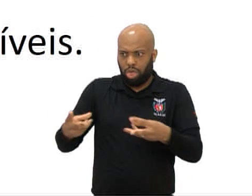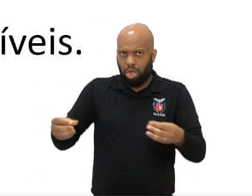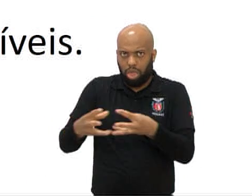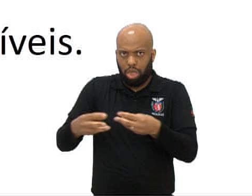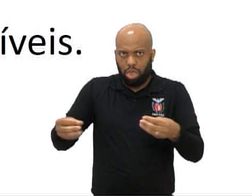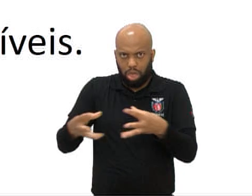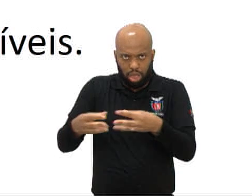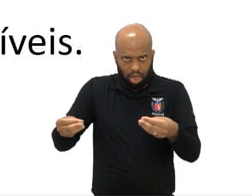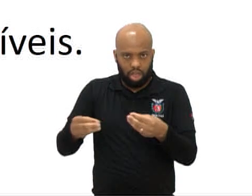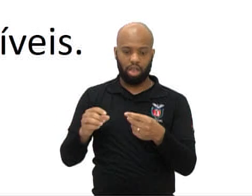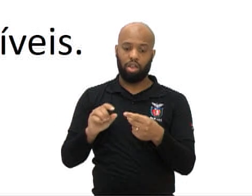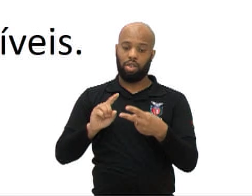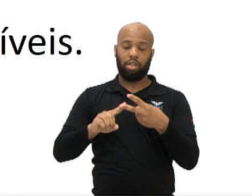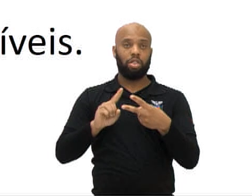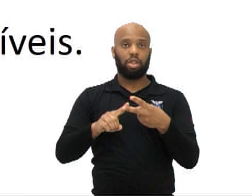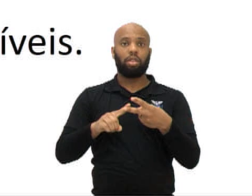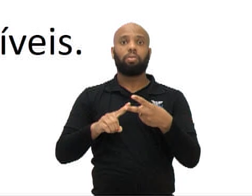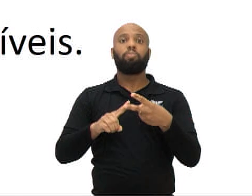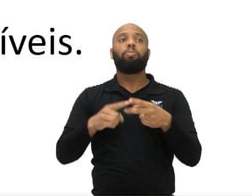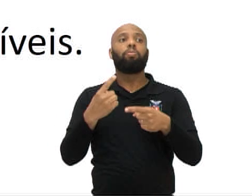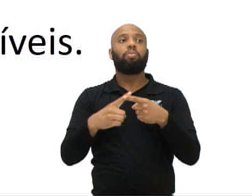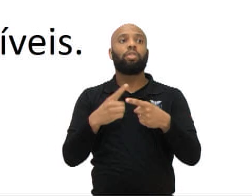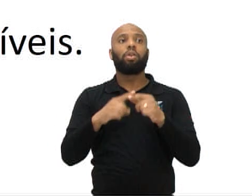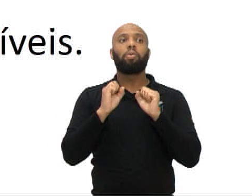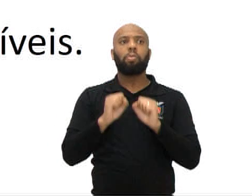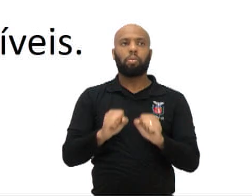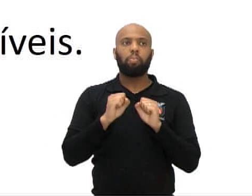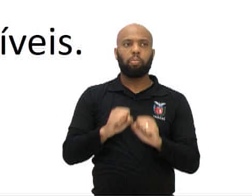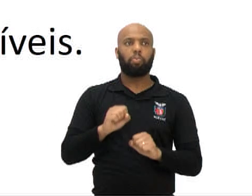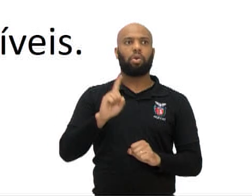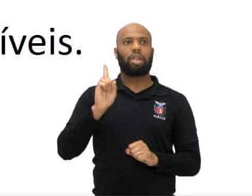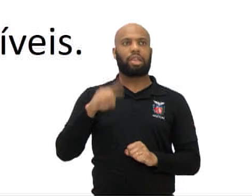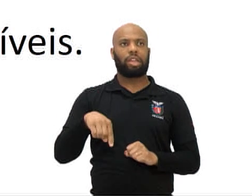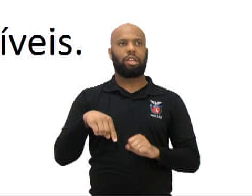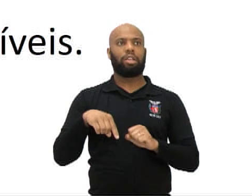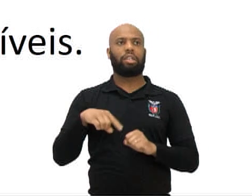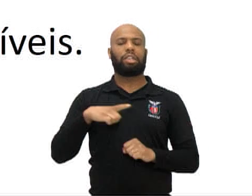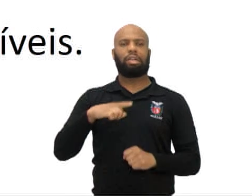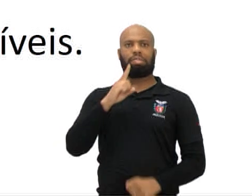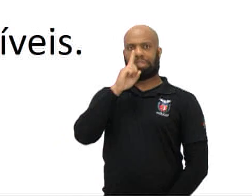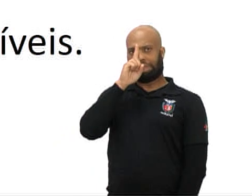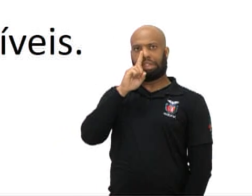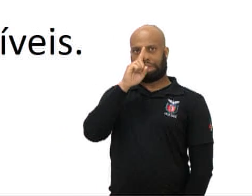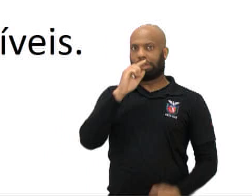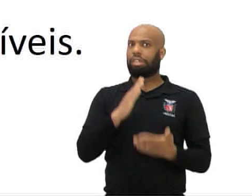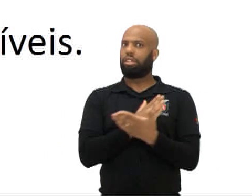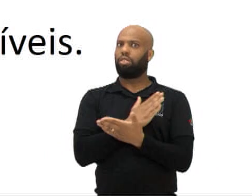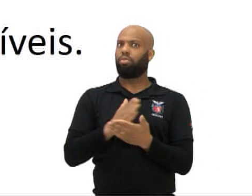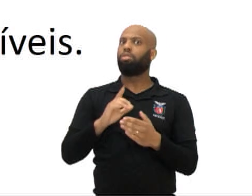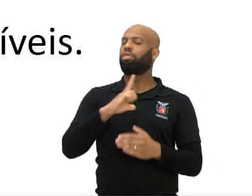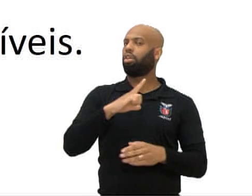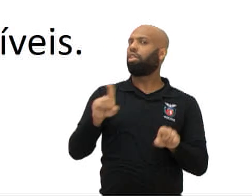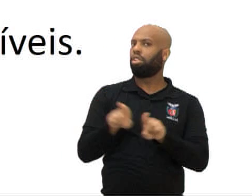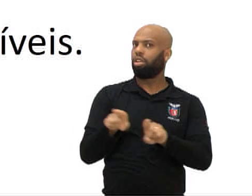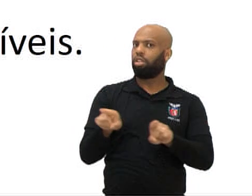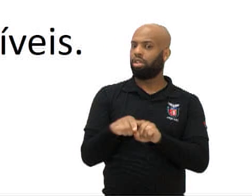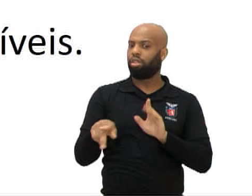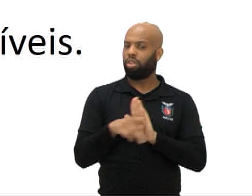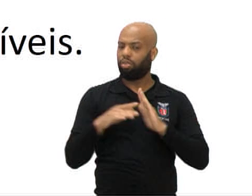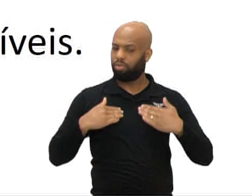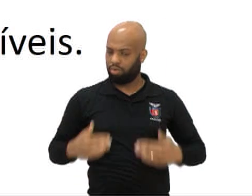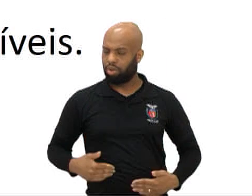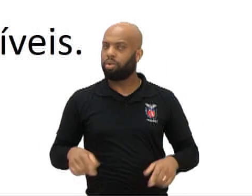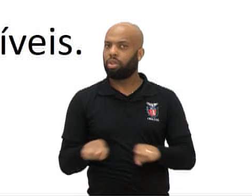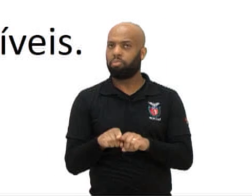orgânica? Ou será que é a letra B, porque pode ser um cogumelo tóxico ao nosso